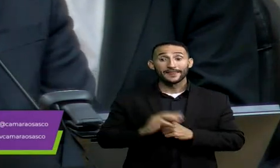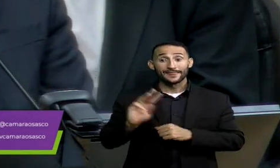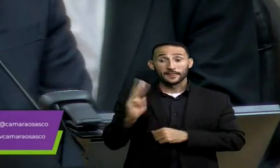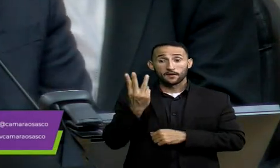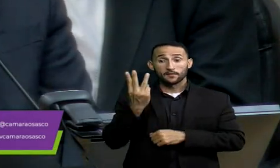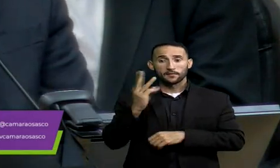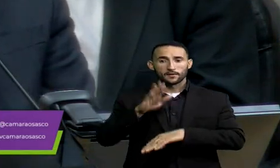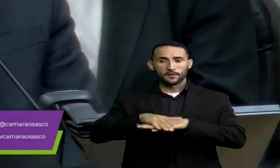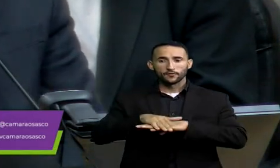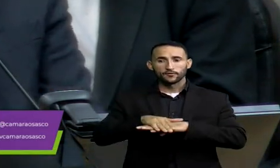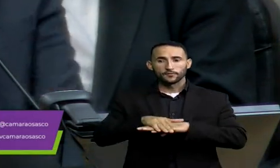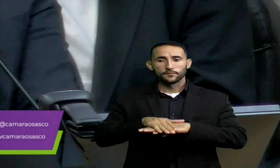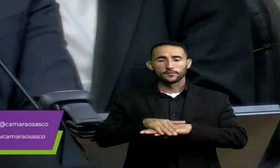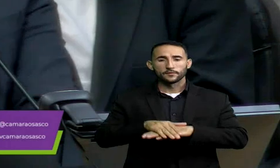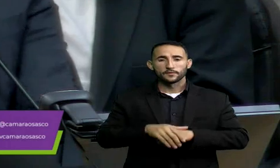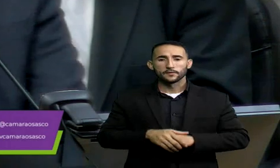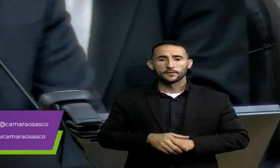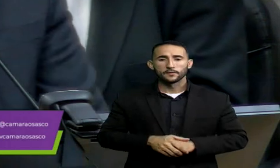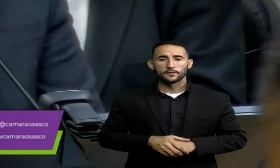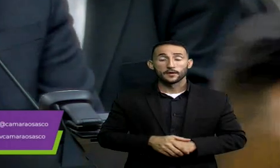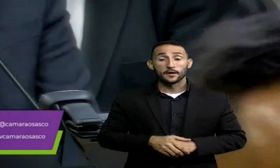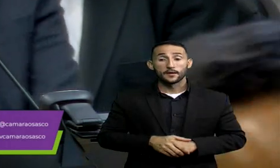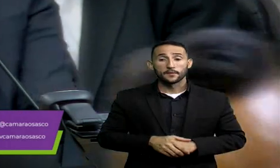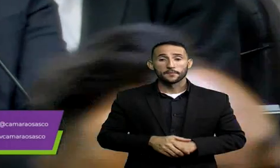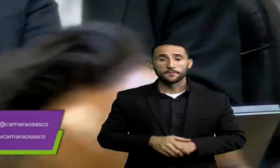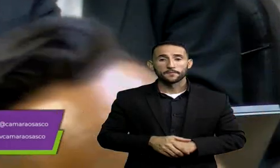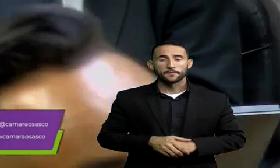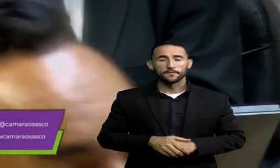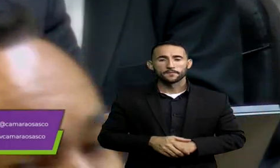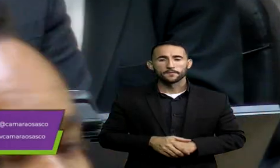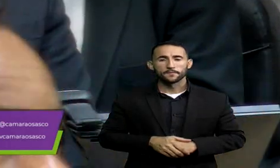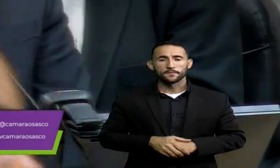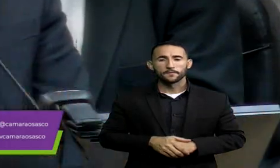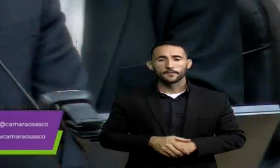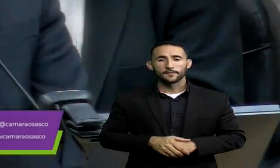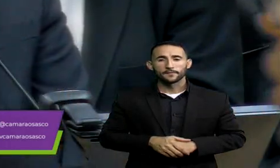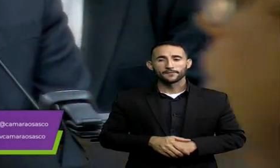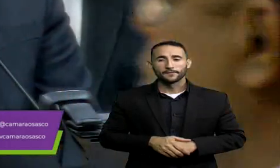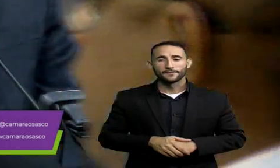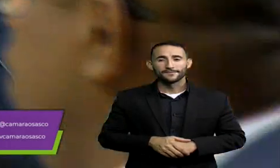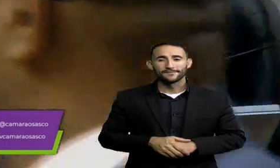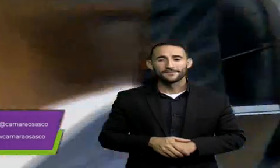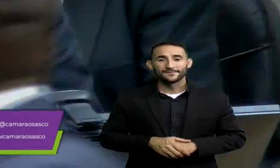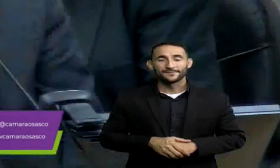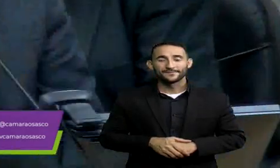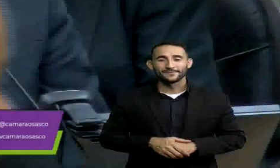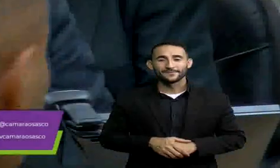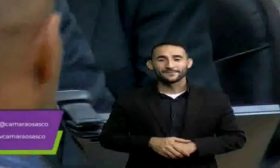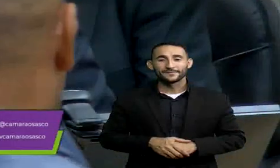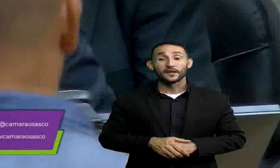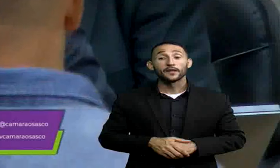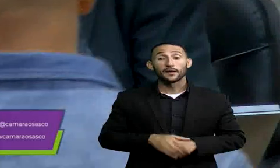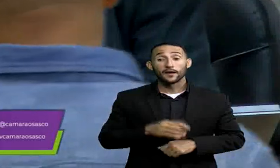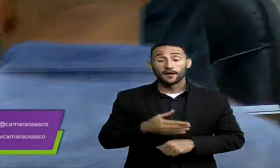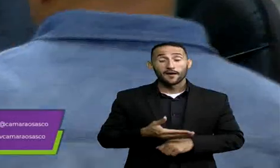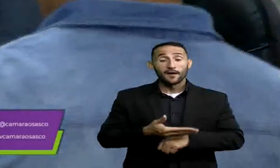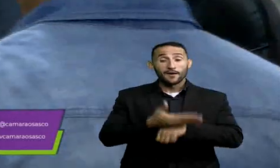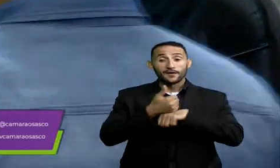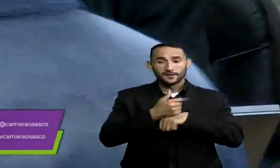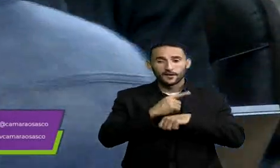horas 15 horas antes a 17 O Zé Carlos vai fazer uma caravana Zé Carl del